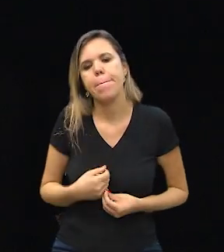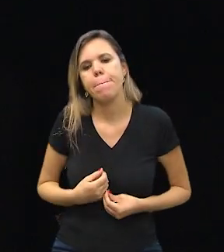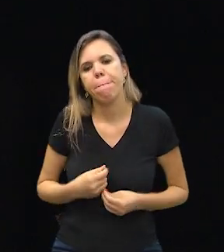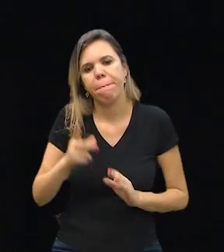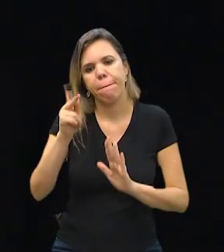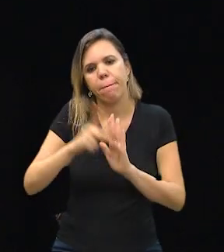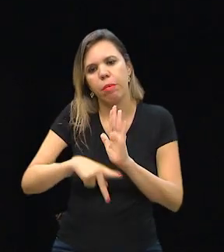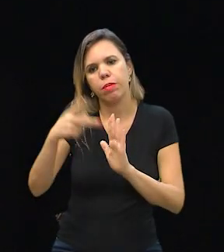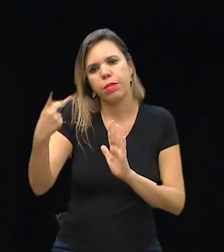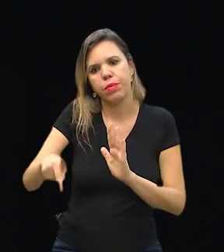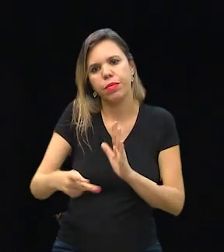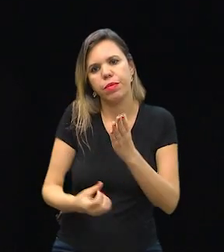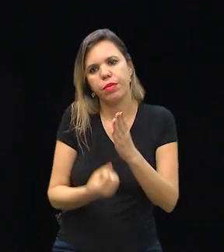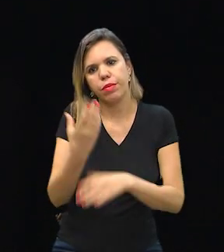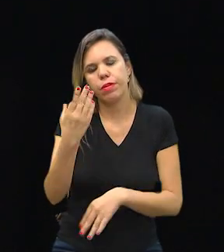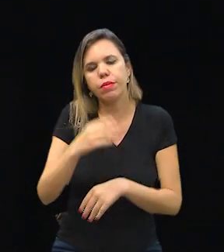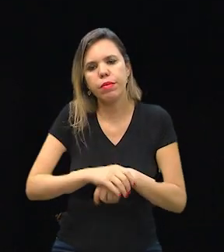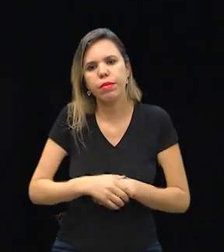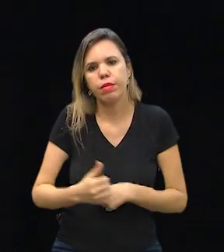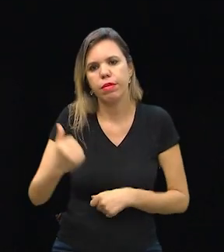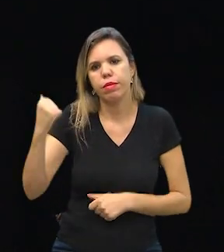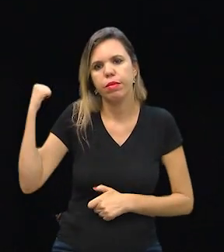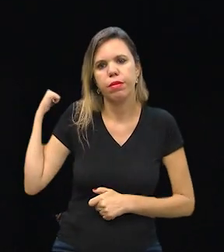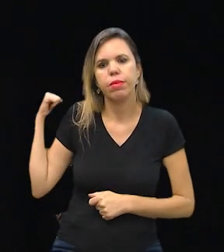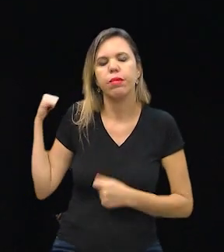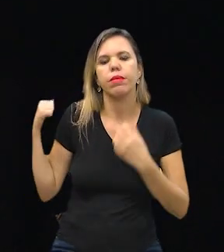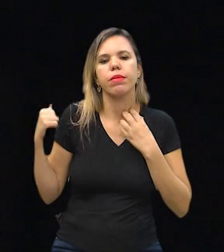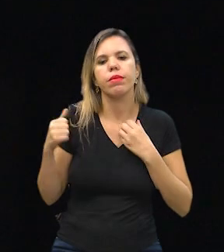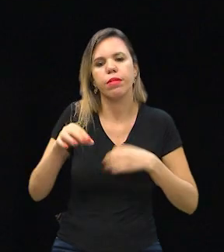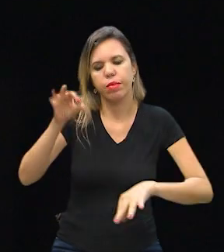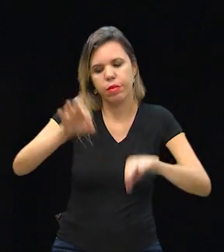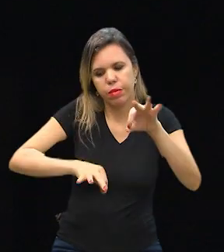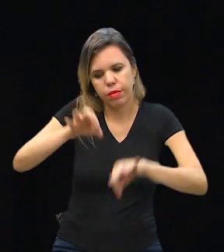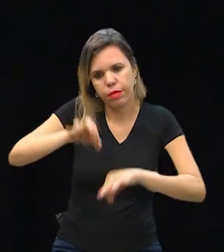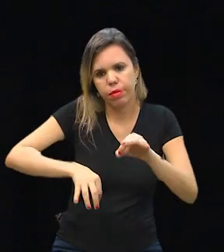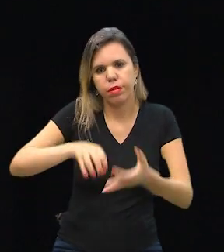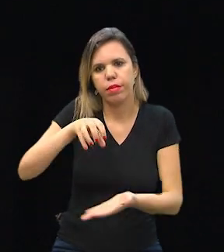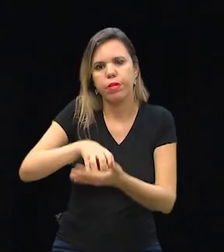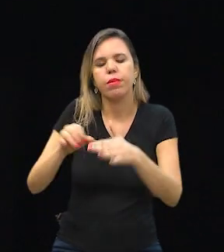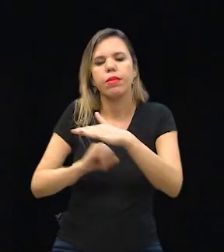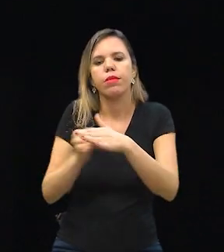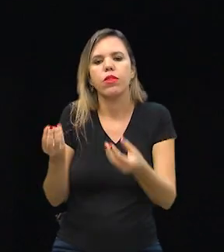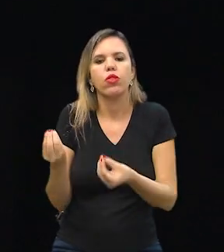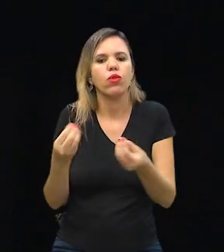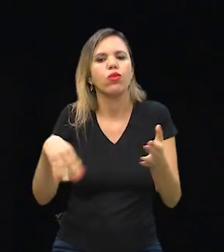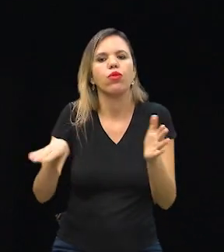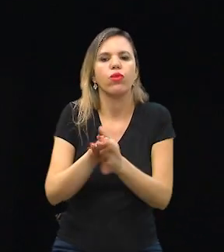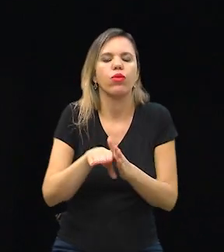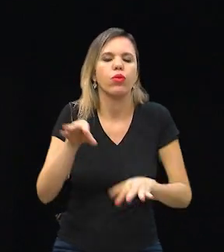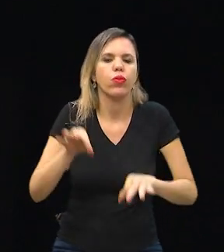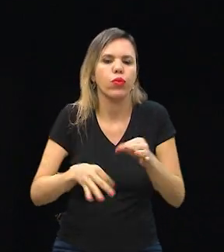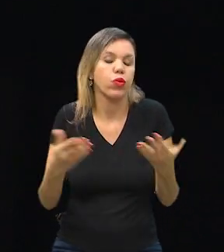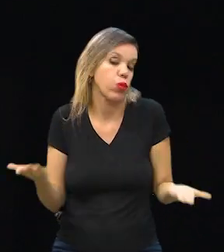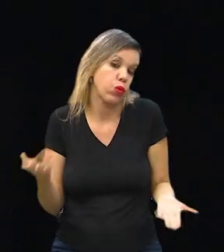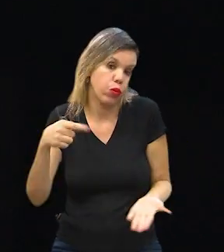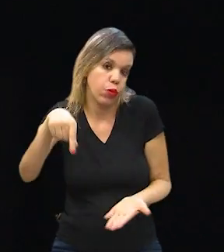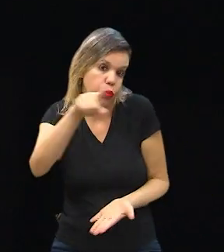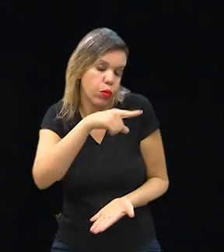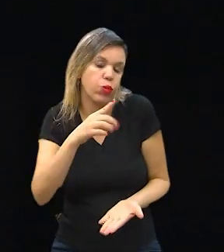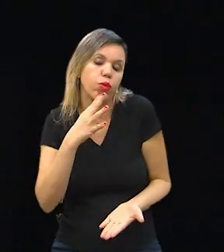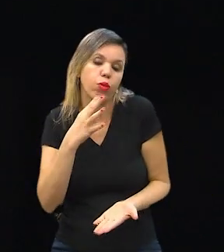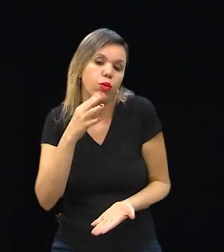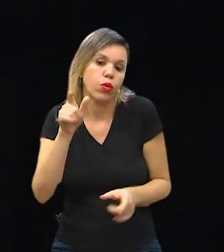esse projeto que surgiu lá atrás, né, em uma oficina. Como vocês chegaram até essa oficina? Como vocês